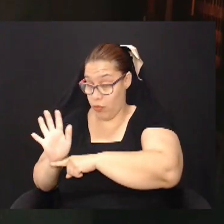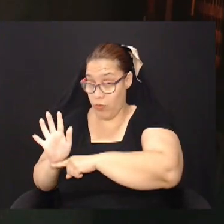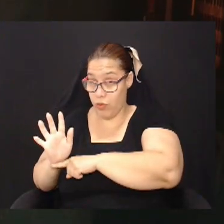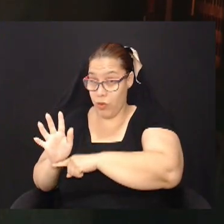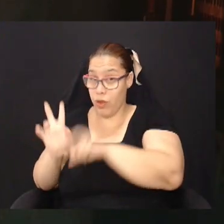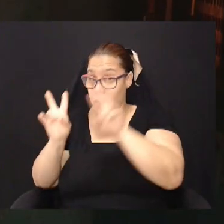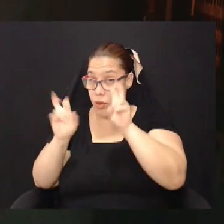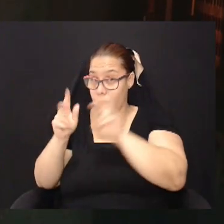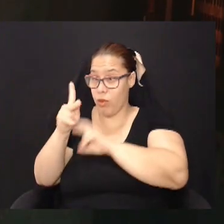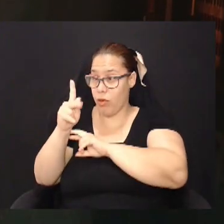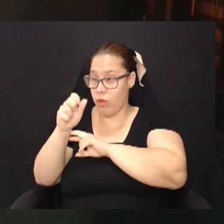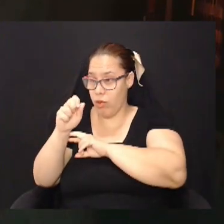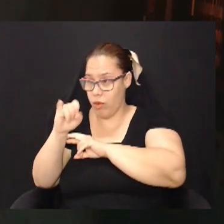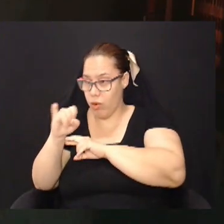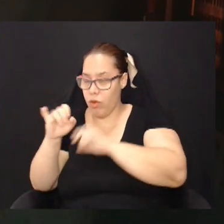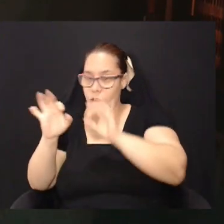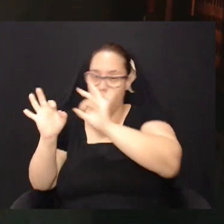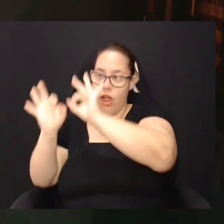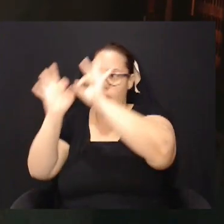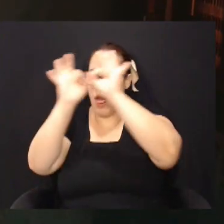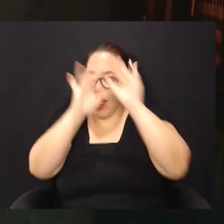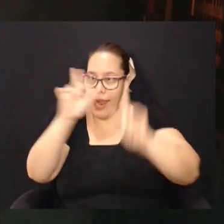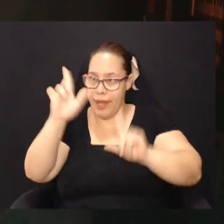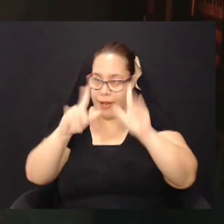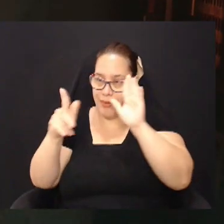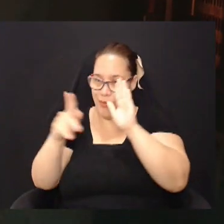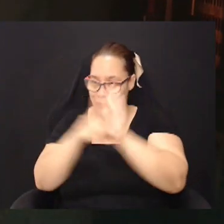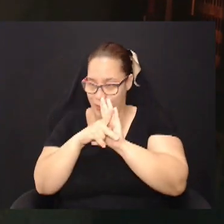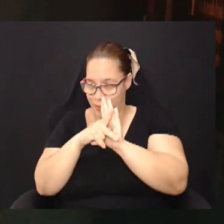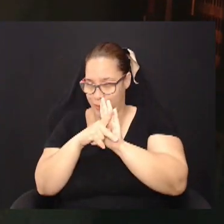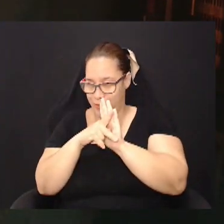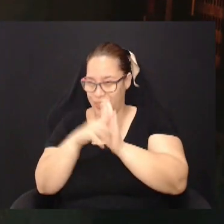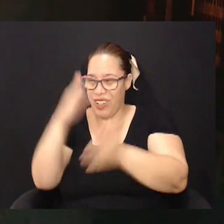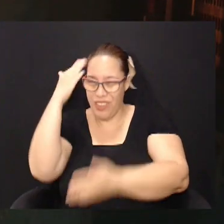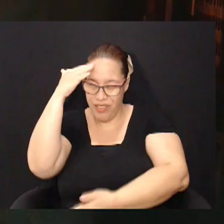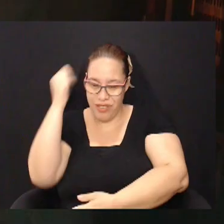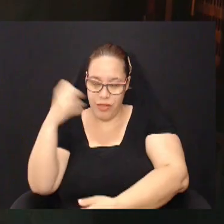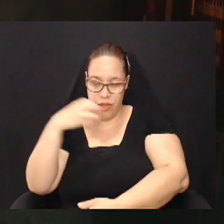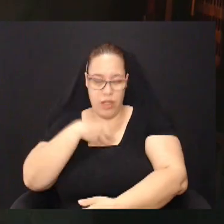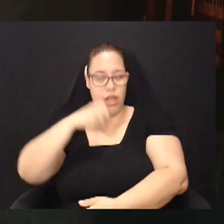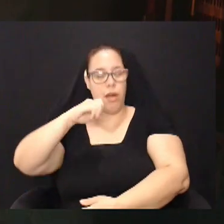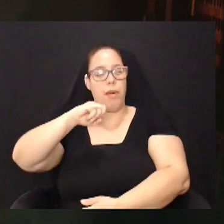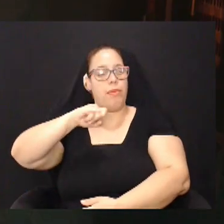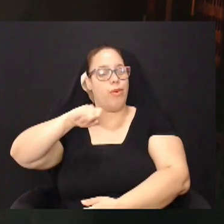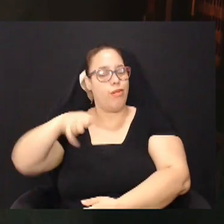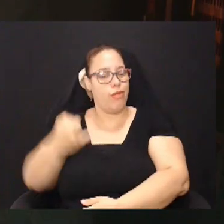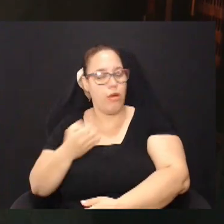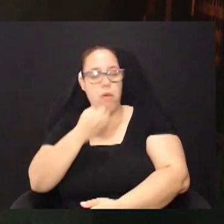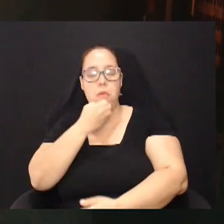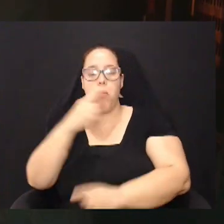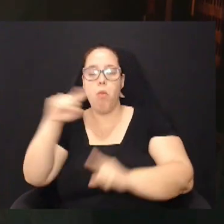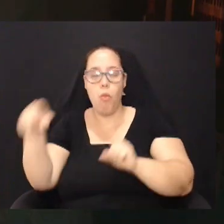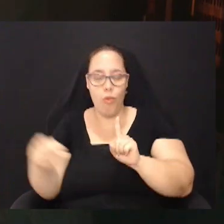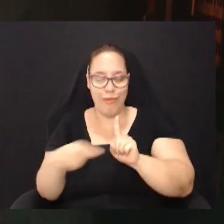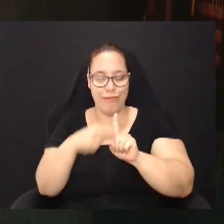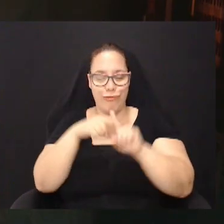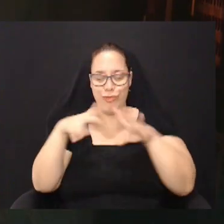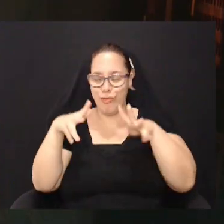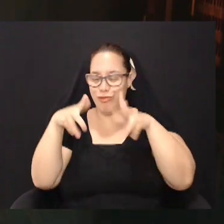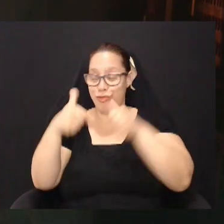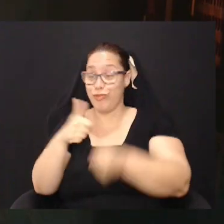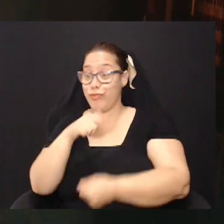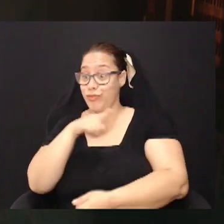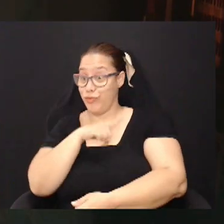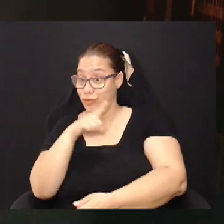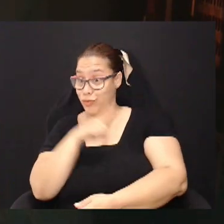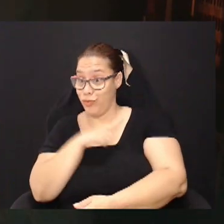das telas em si, né? Se a gente souber tirar proveito positivo de tudo que nós temos nas